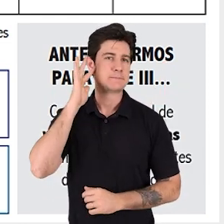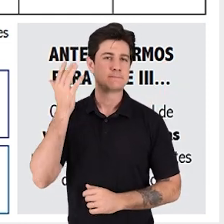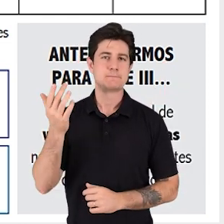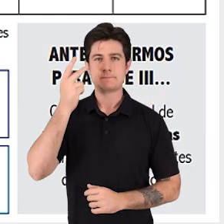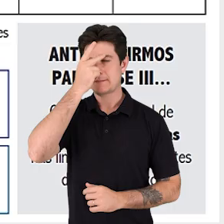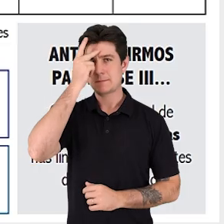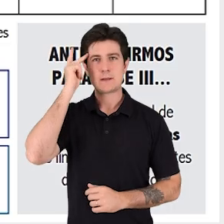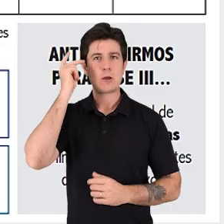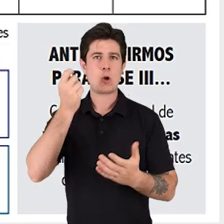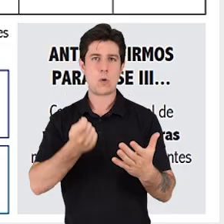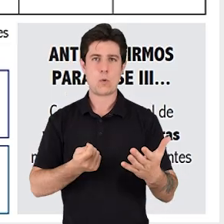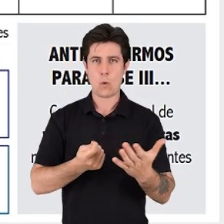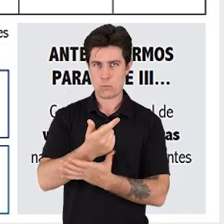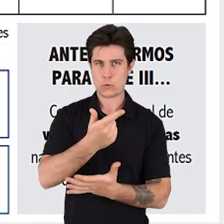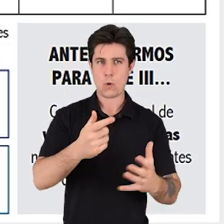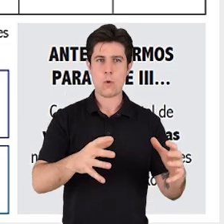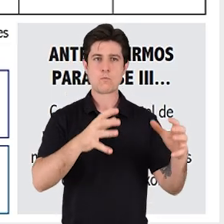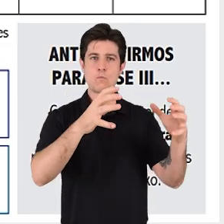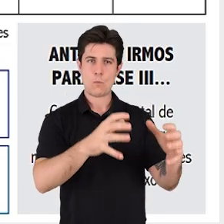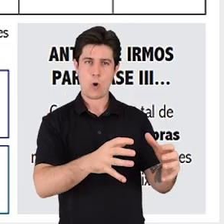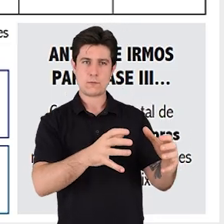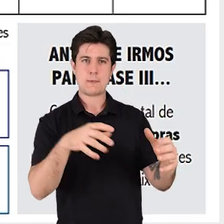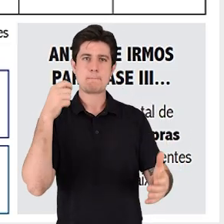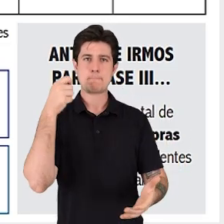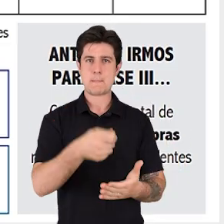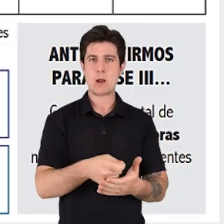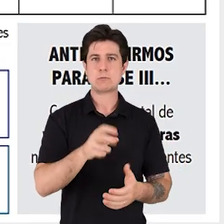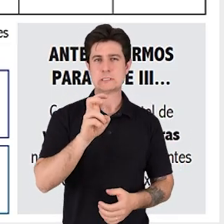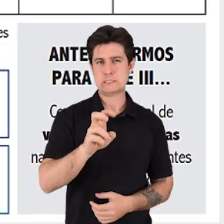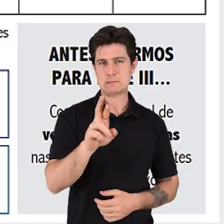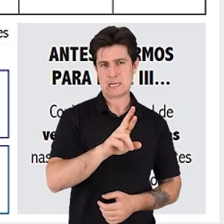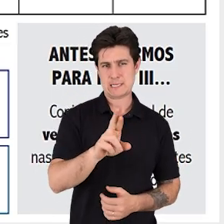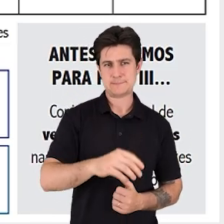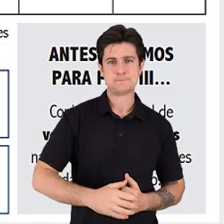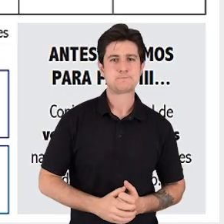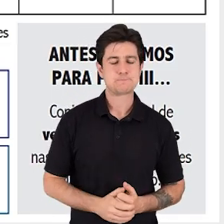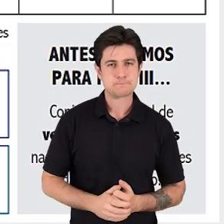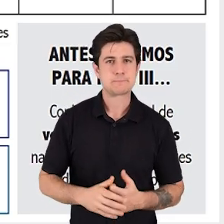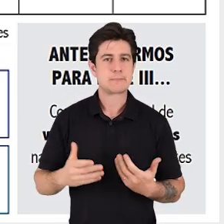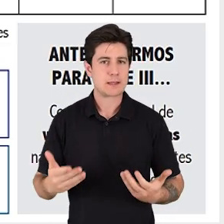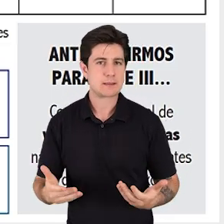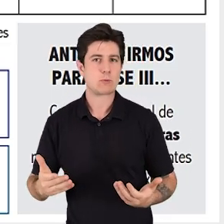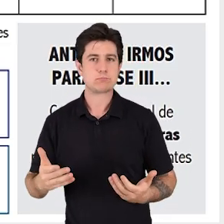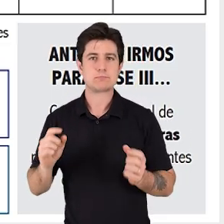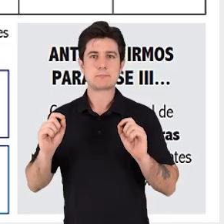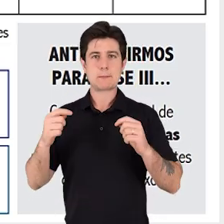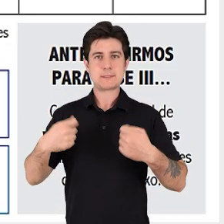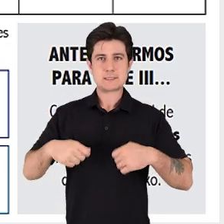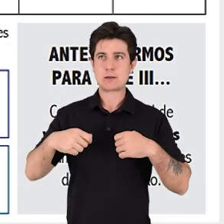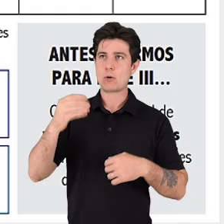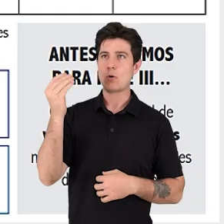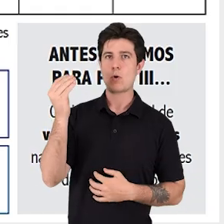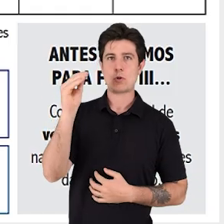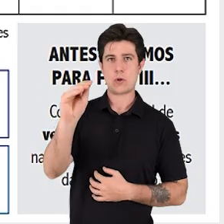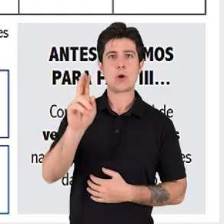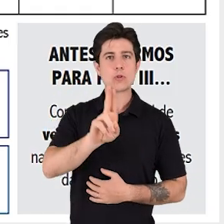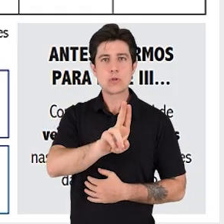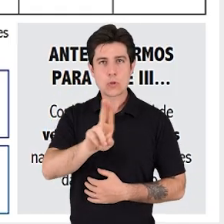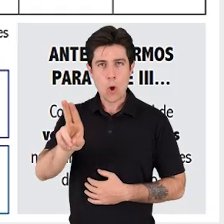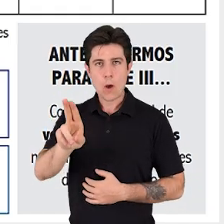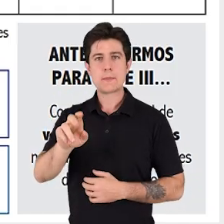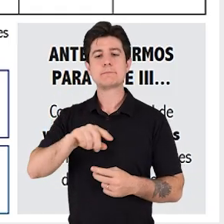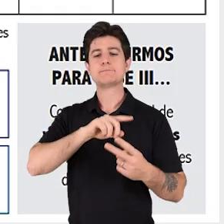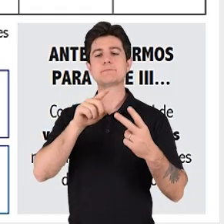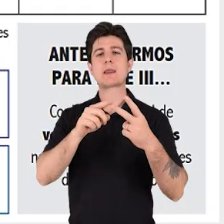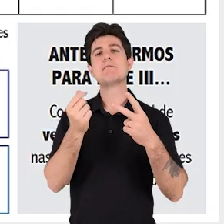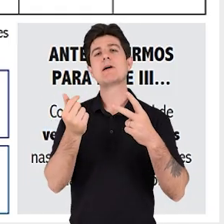Imaginemos que na compra 1, o jogador tem adquirido o produto bola, tendo pago 5 Américas. Como já dissemos, ele deverá anotar na tabela o